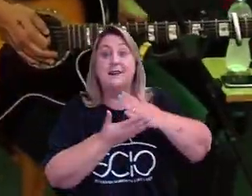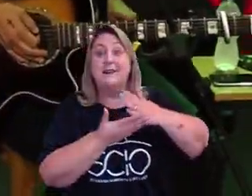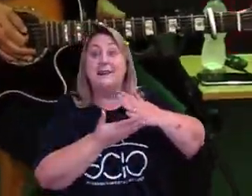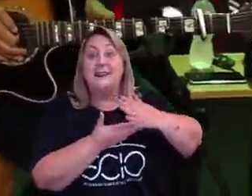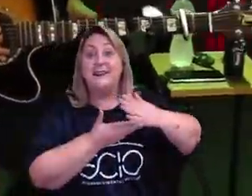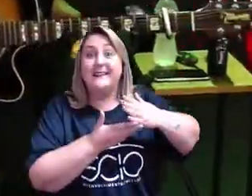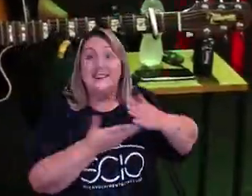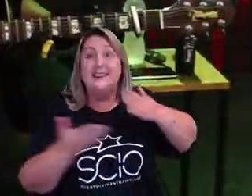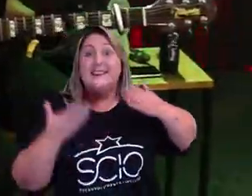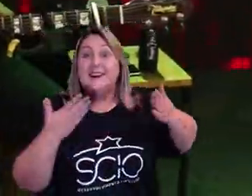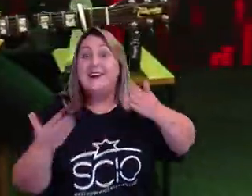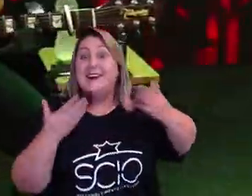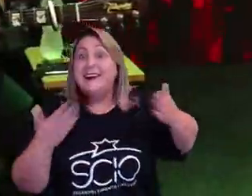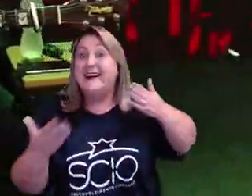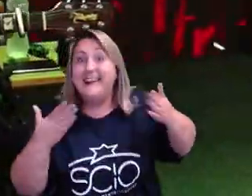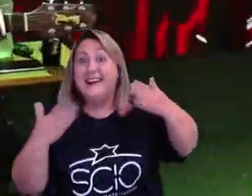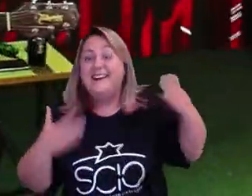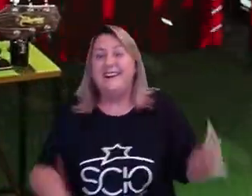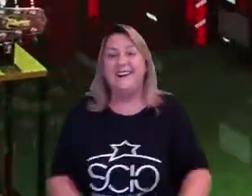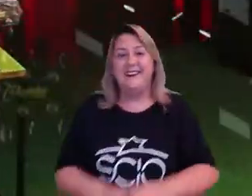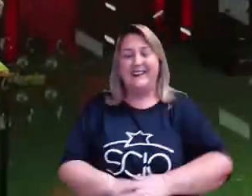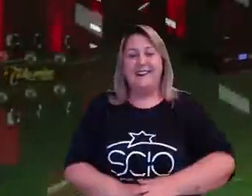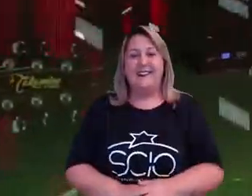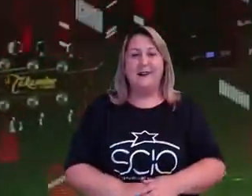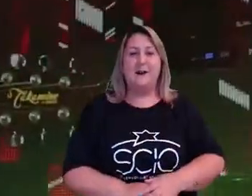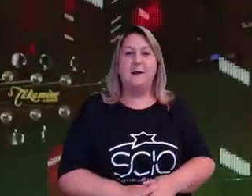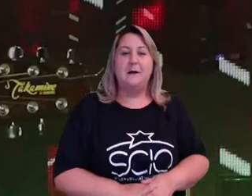vai começar.